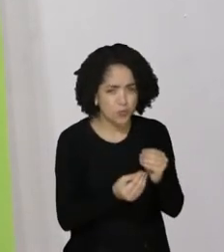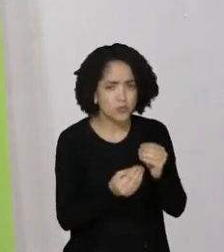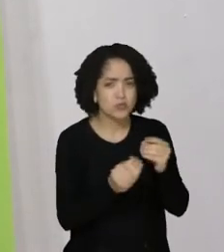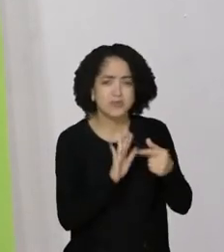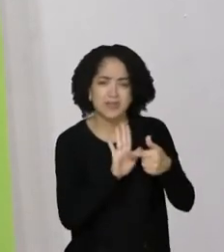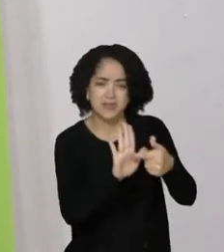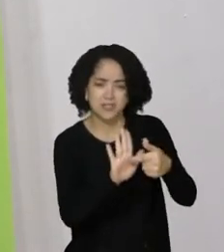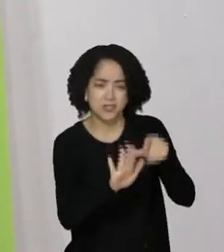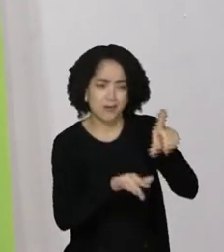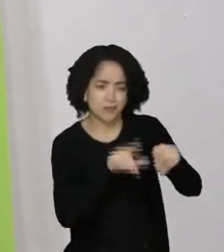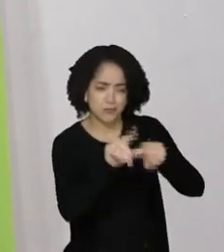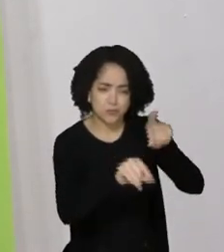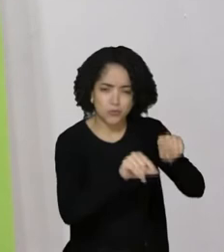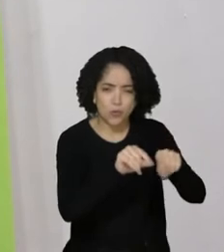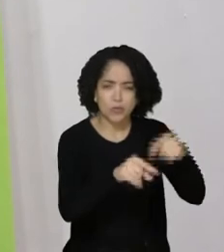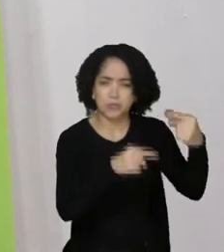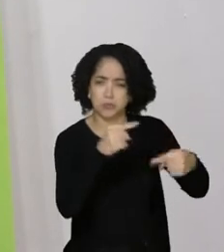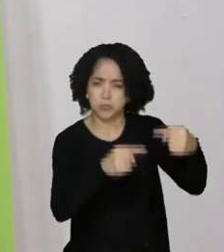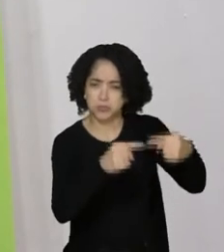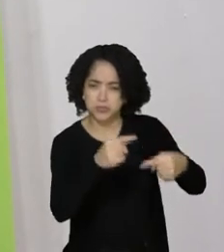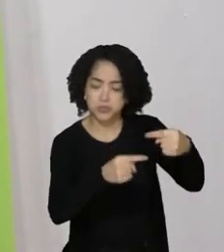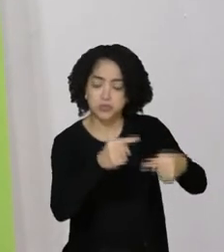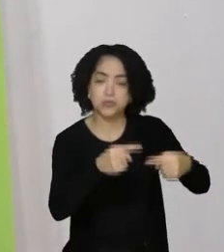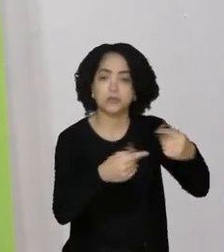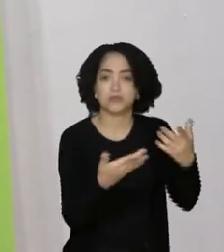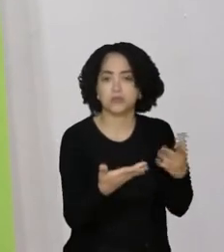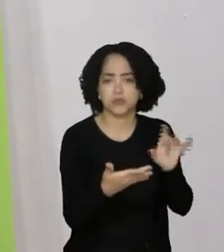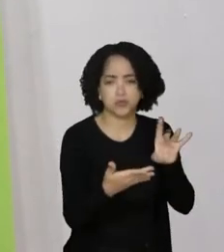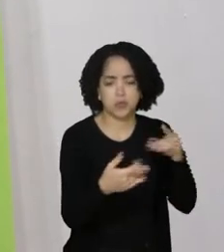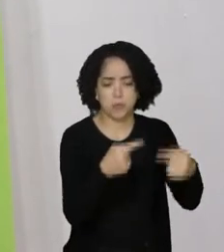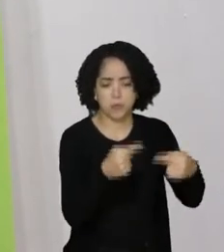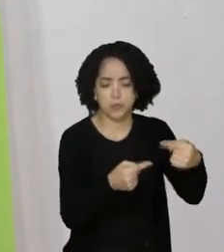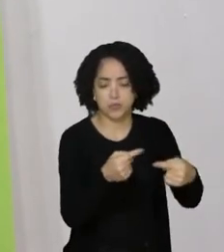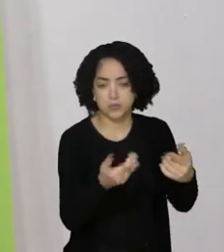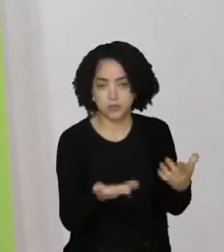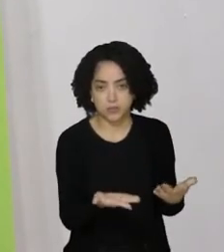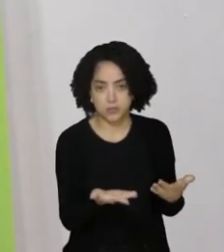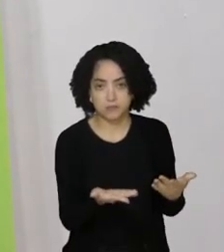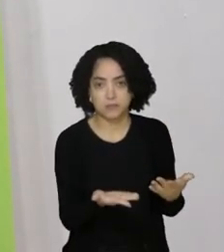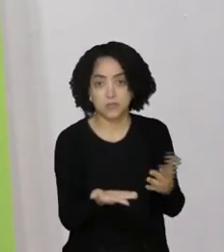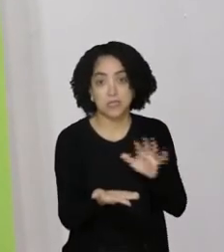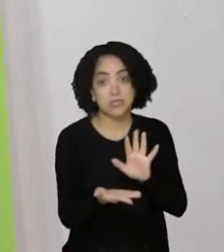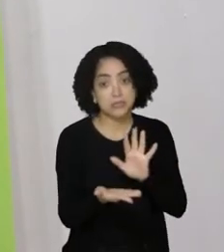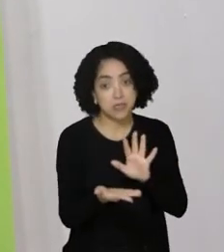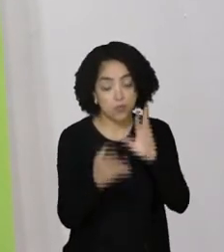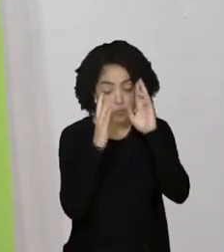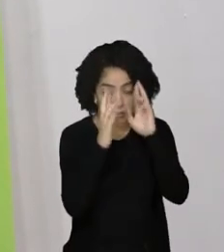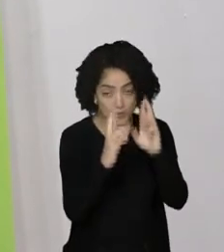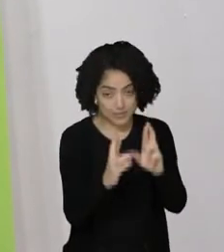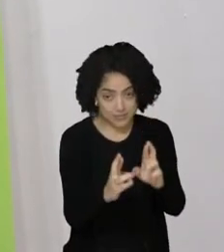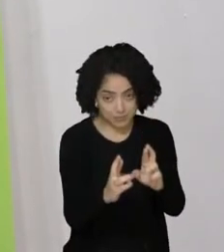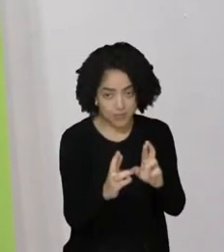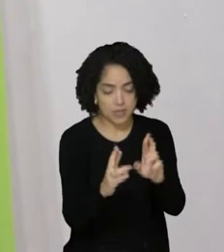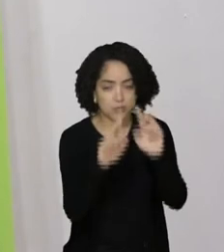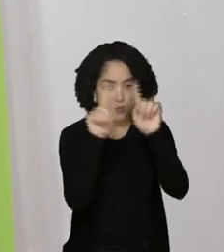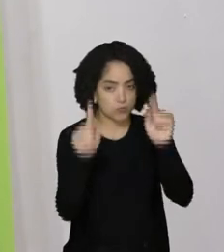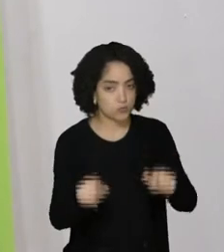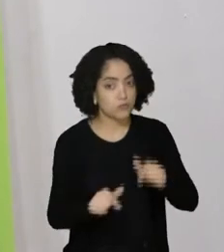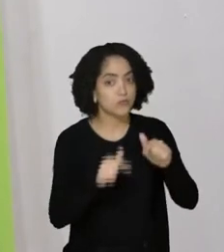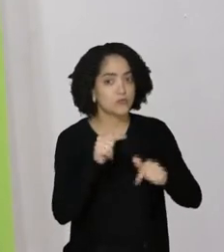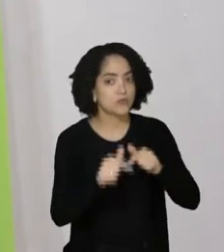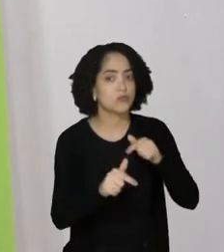políticos gente que não faz outra coisa senão política então meu respeito aos funcionários da Celesc